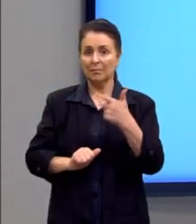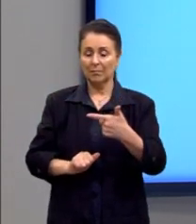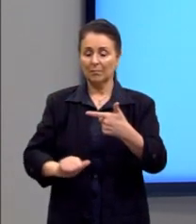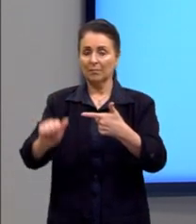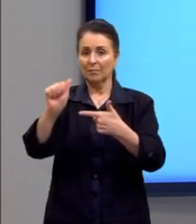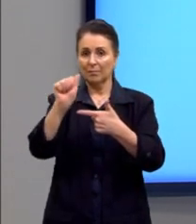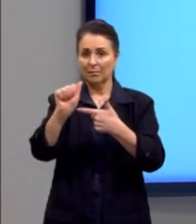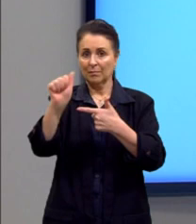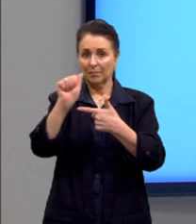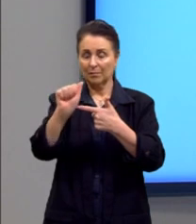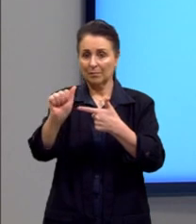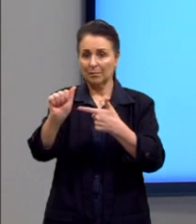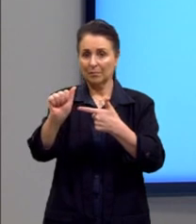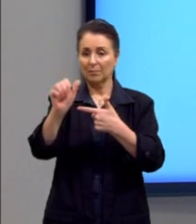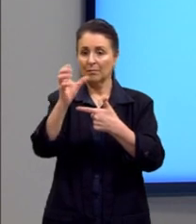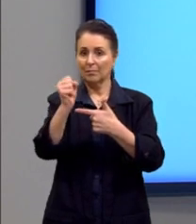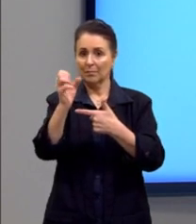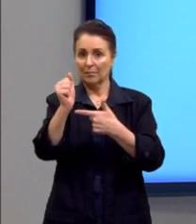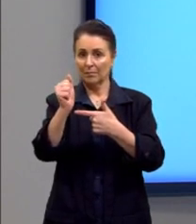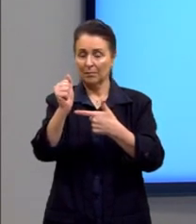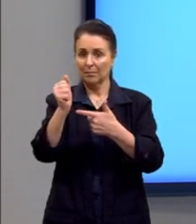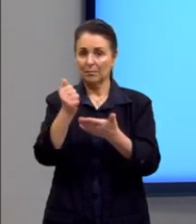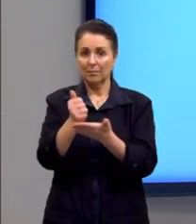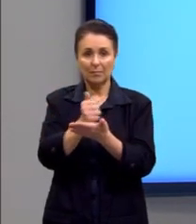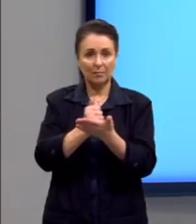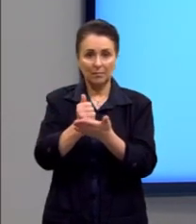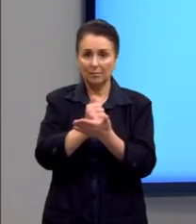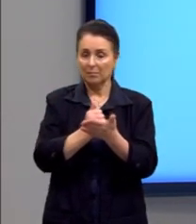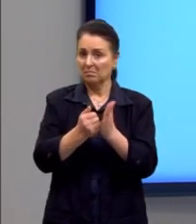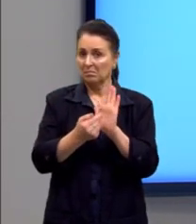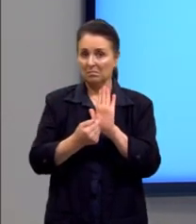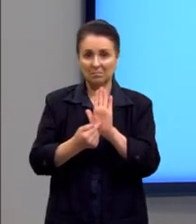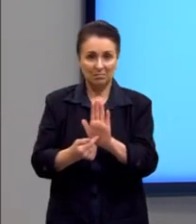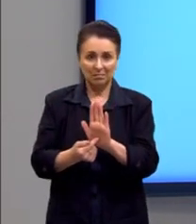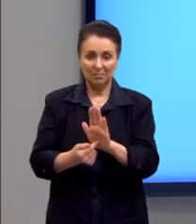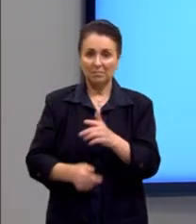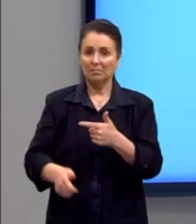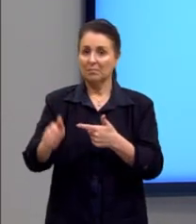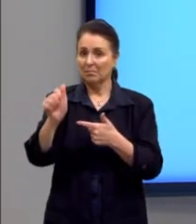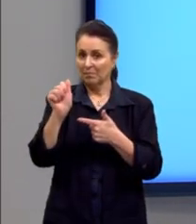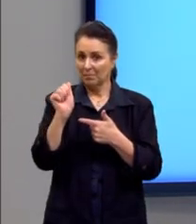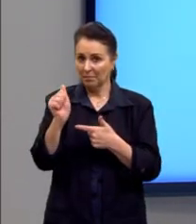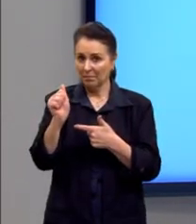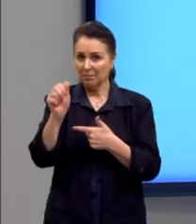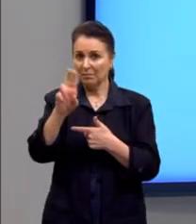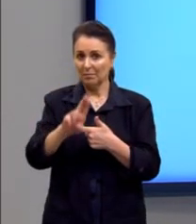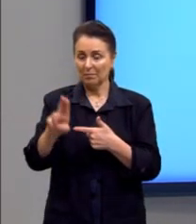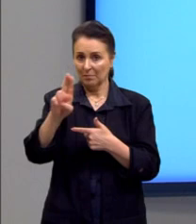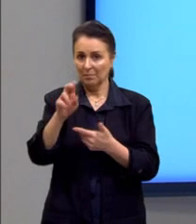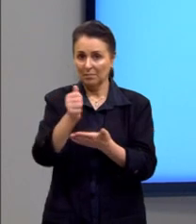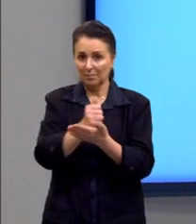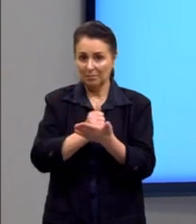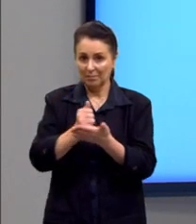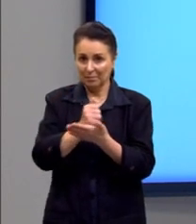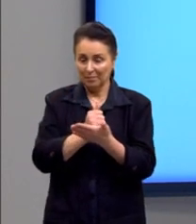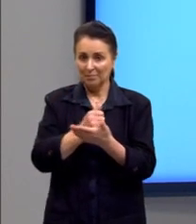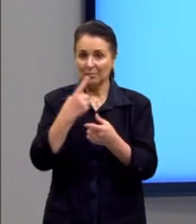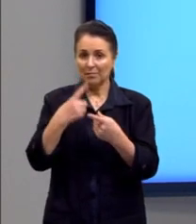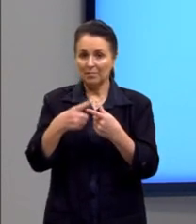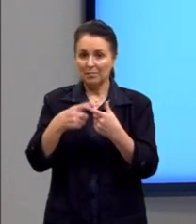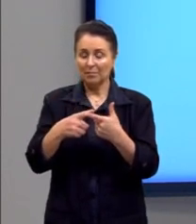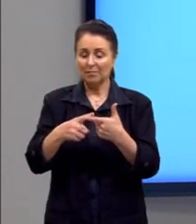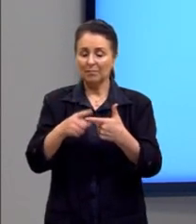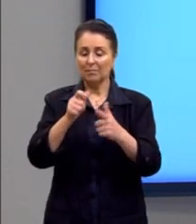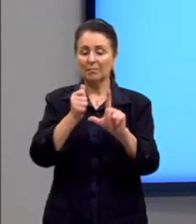quando a base ela não aparece aqui não tem aquele o azinho que a gente estava utilizando para base é porque